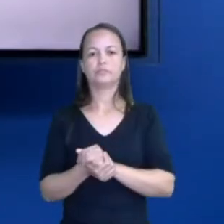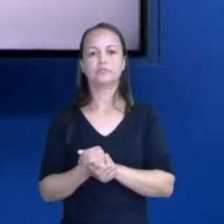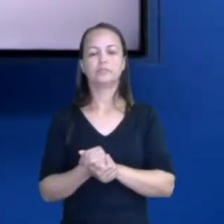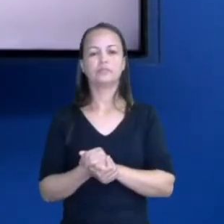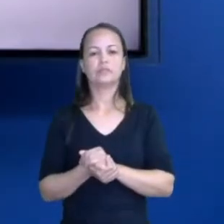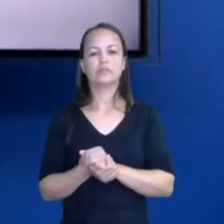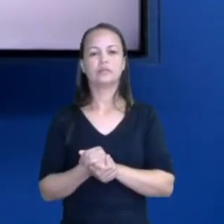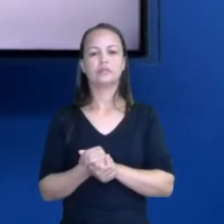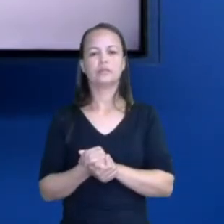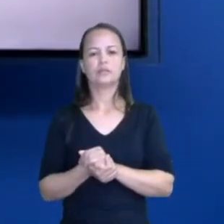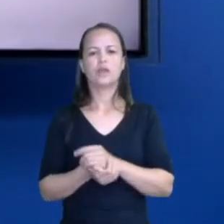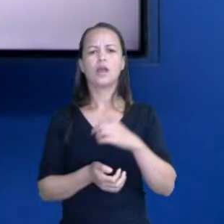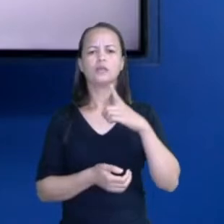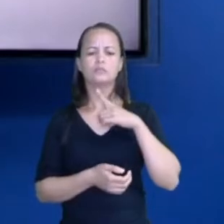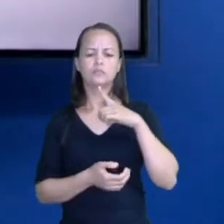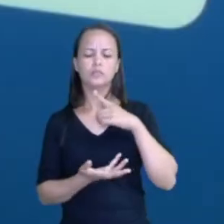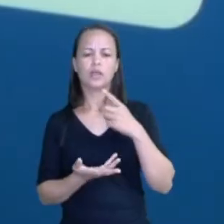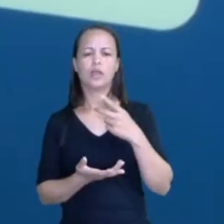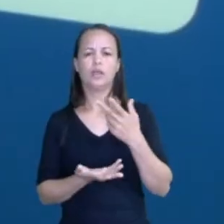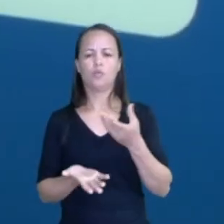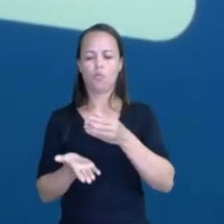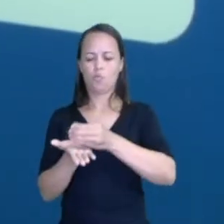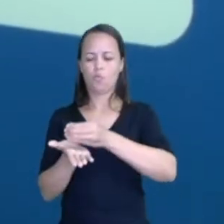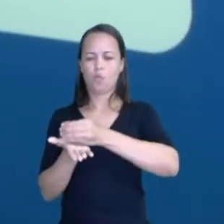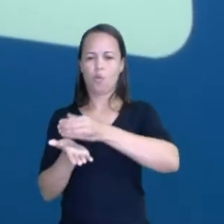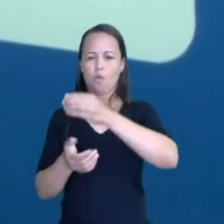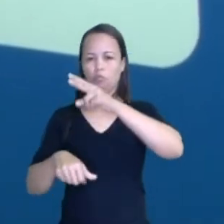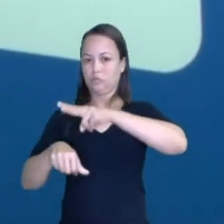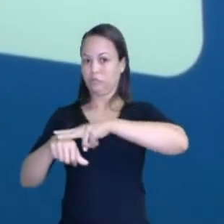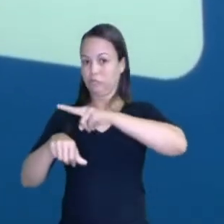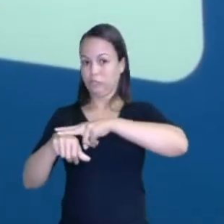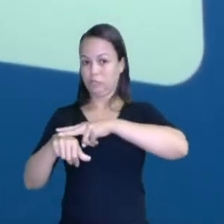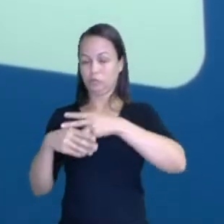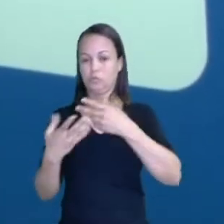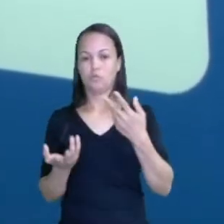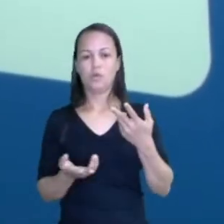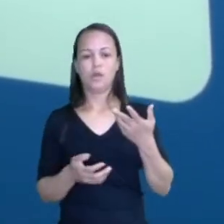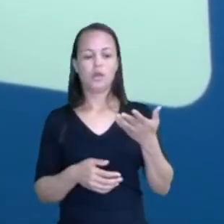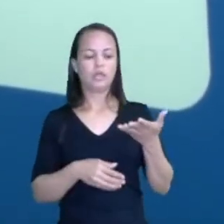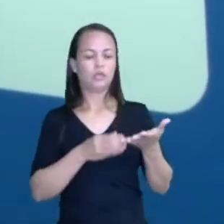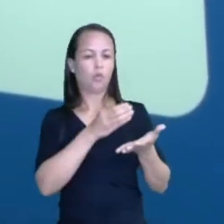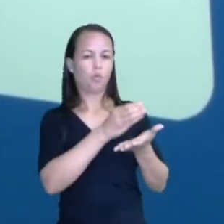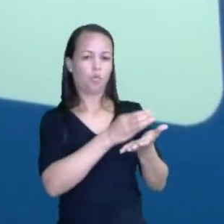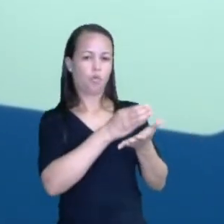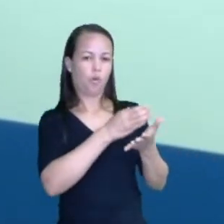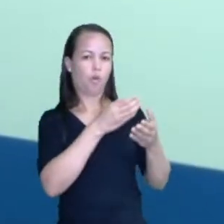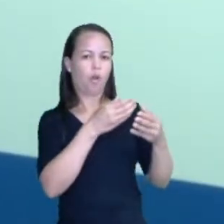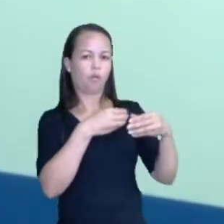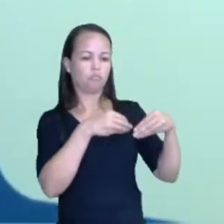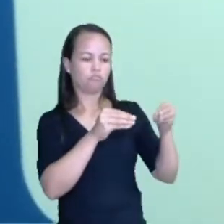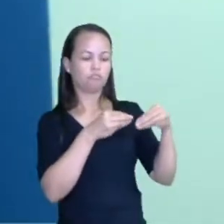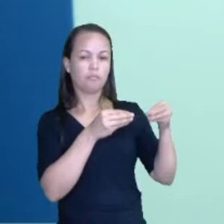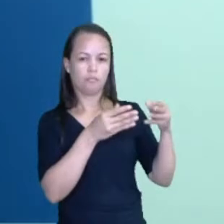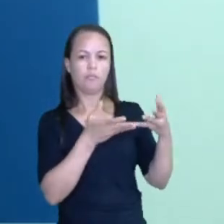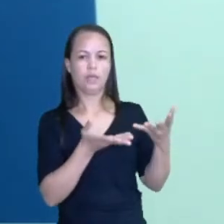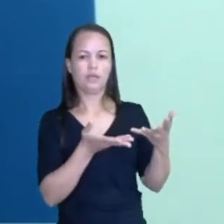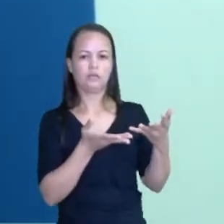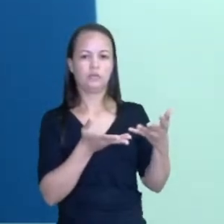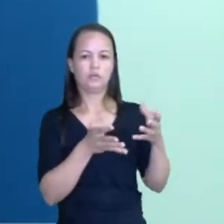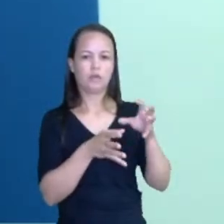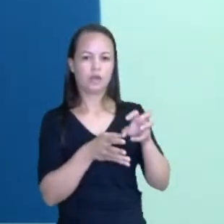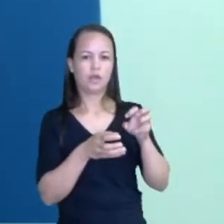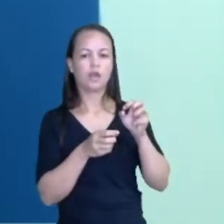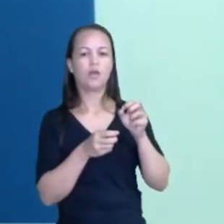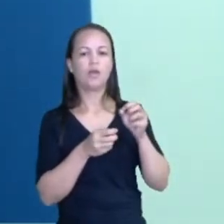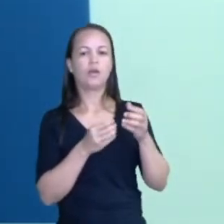copos que eu tenho, obviamente, um copinho de vidro aqui e eu tenho um copo de plástico. Se eu pegar esse copinho de